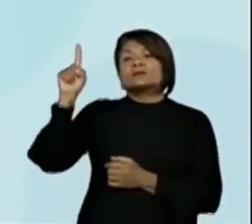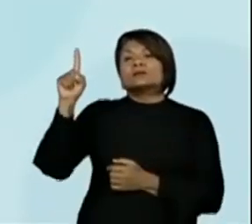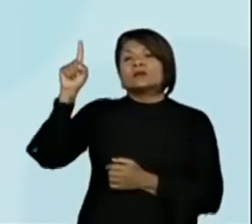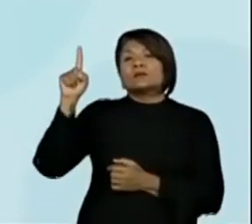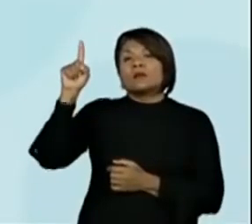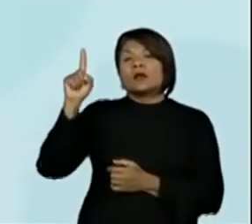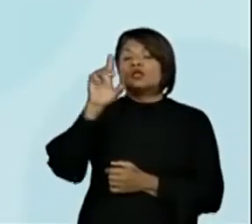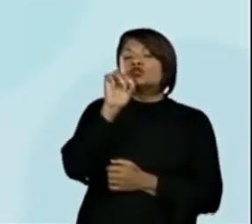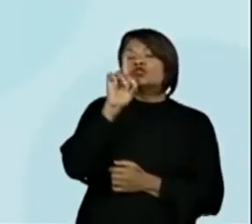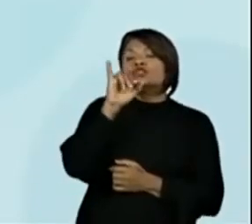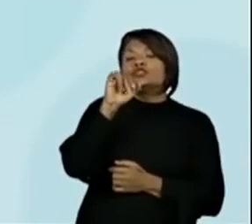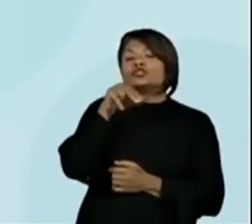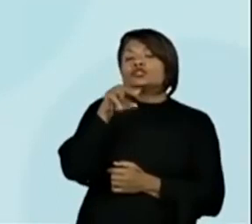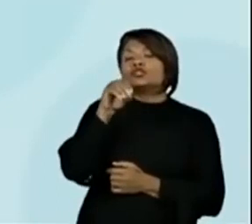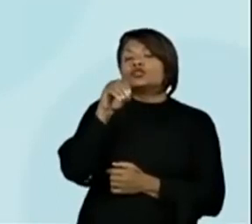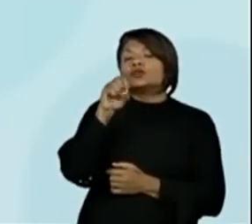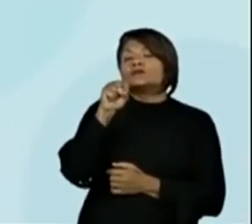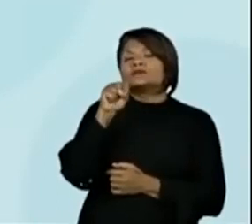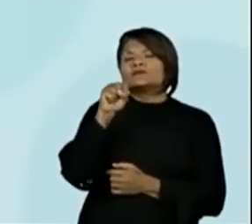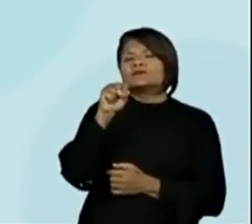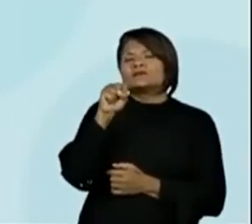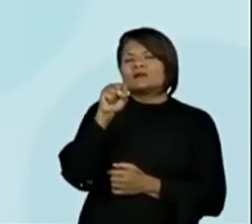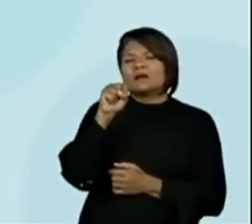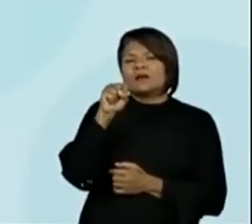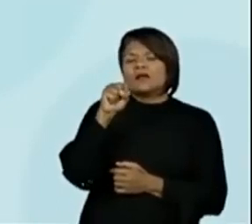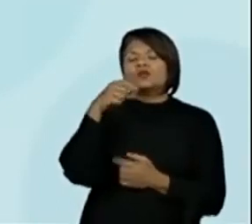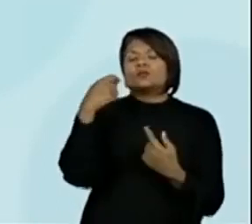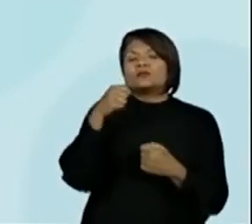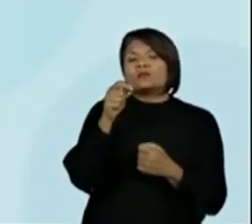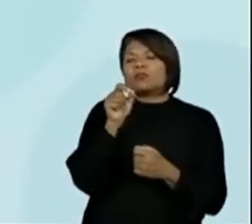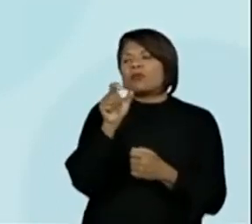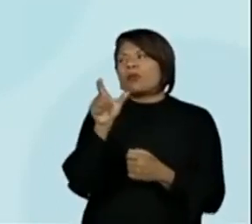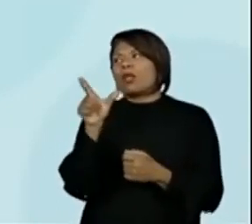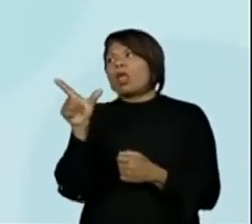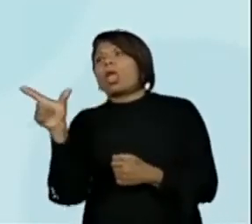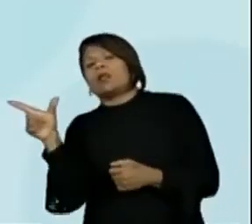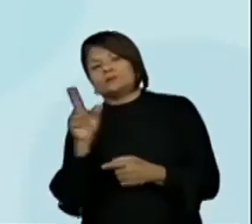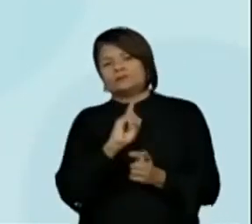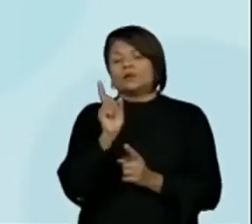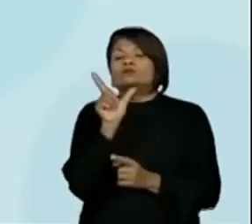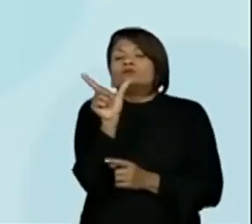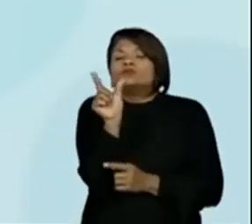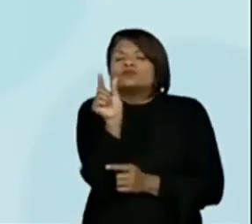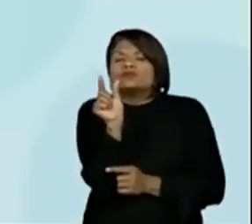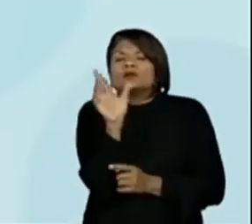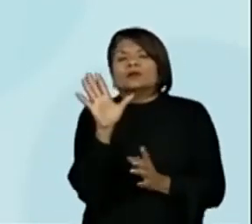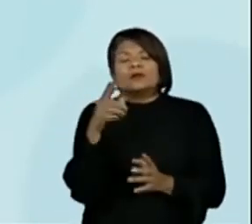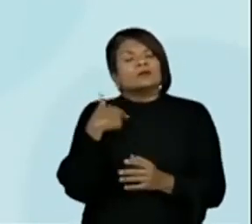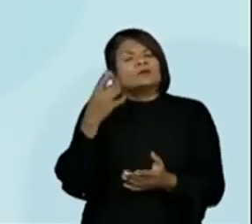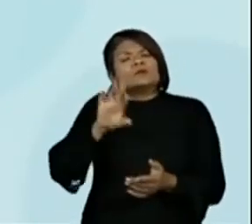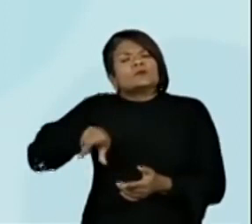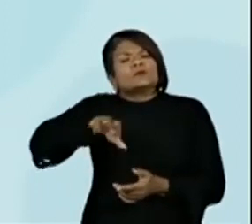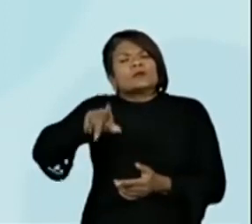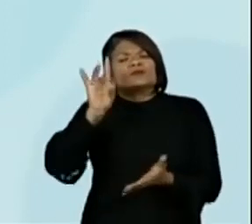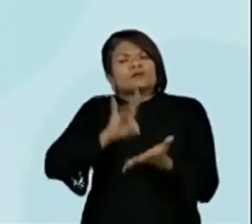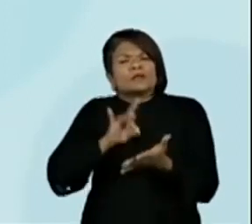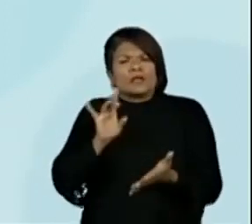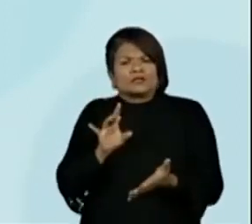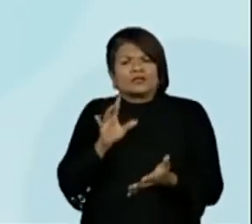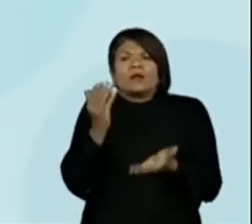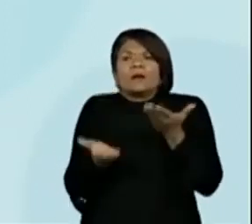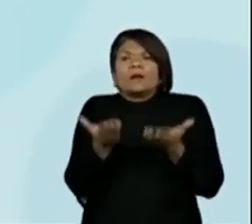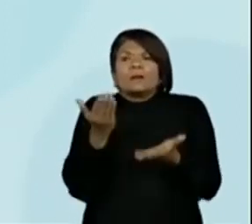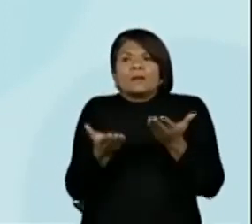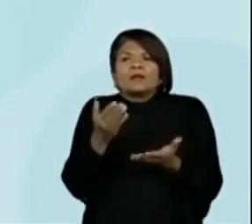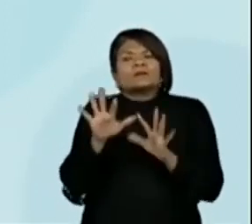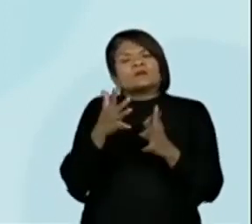usar expressões. Dinossauro é uma palavra muito grande, então coloquei, dinos não são de verdade. Pesam mais ou menos 700 quilos e foram transportados